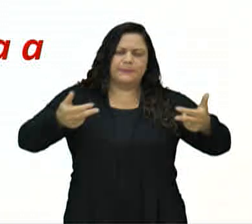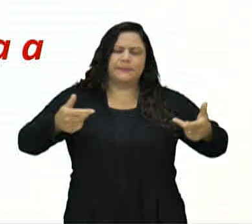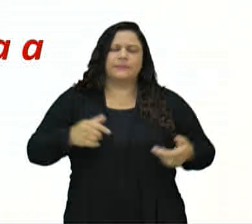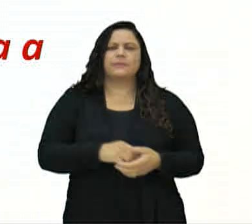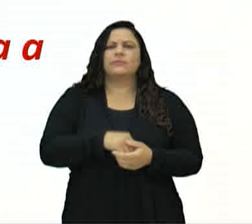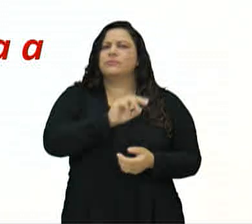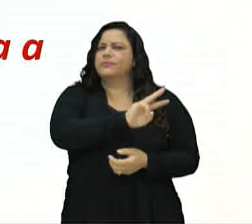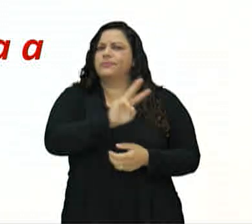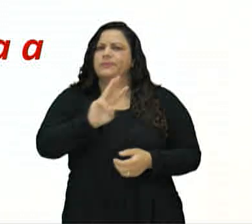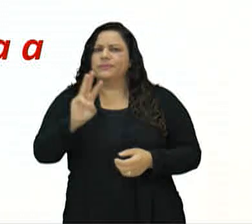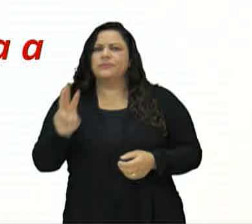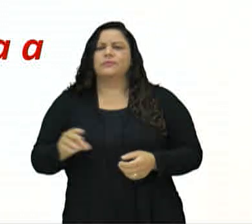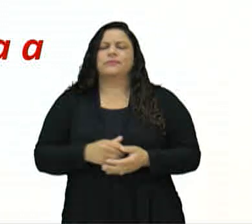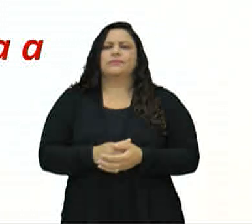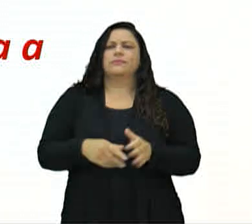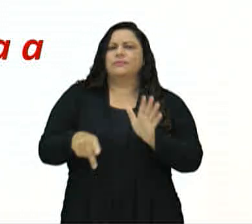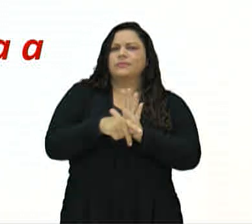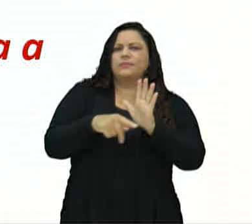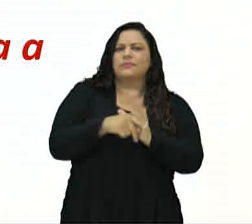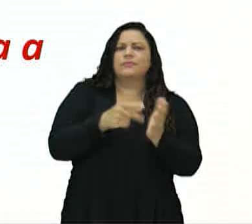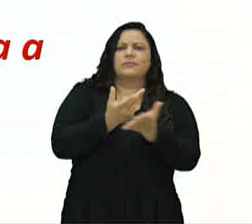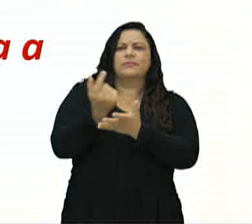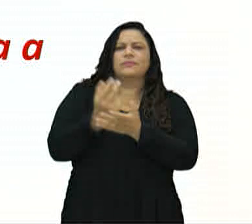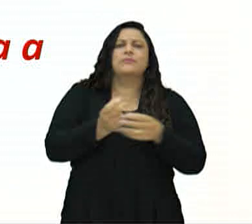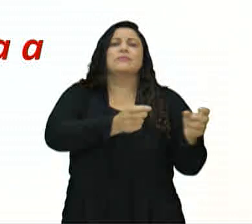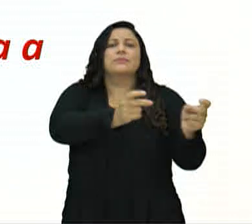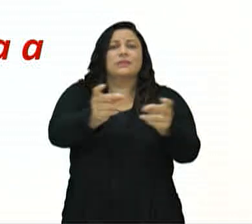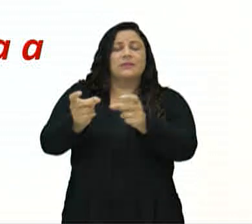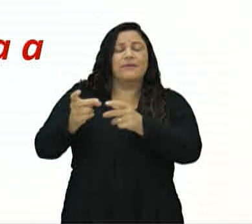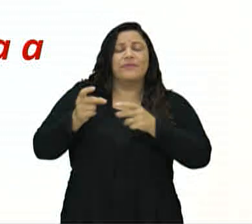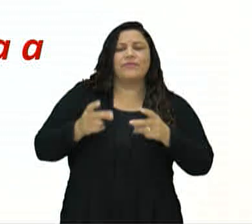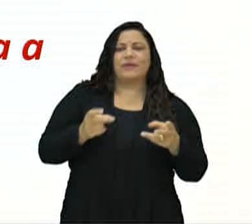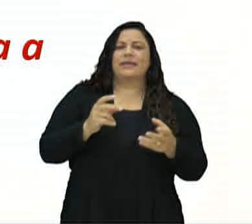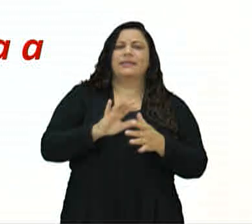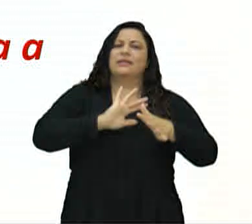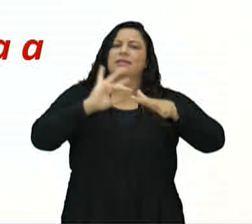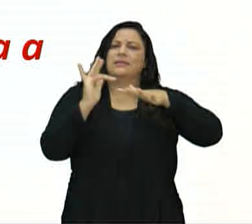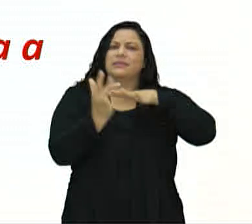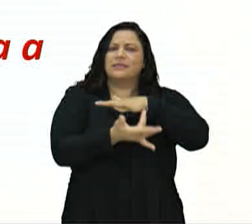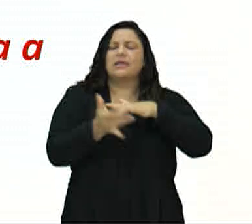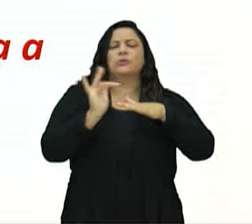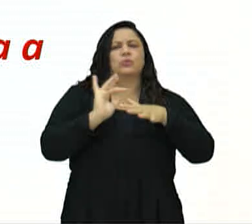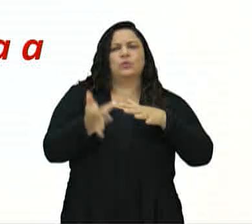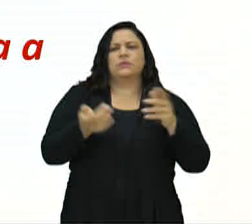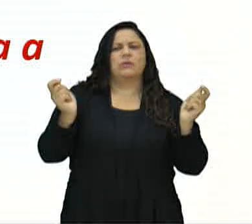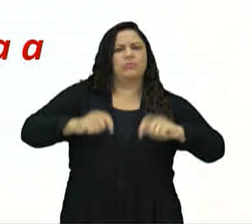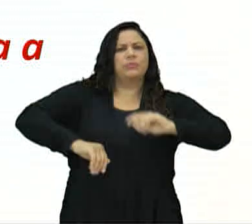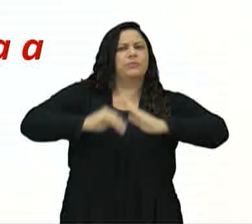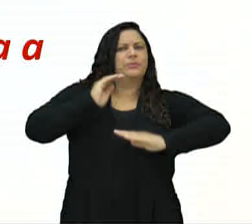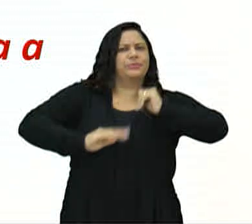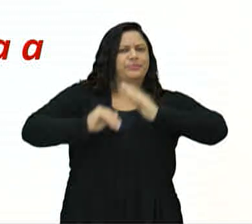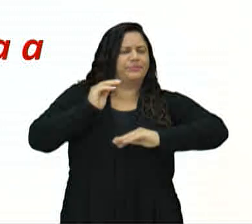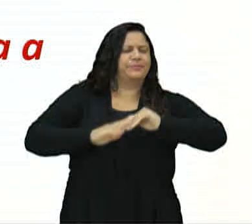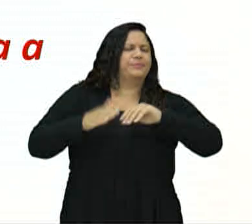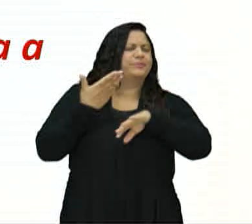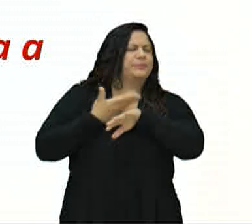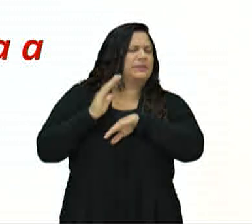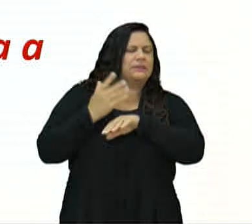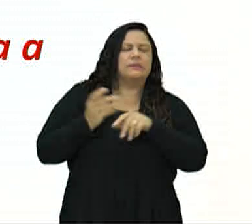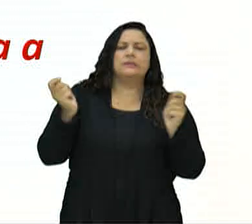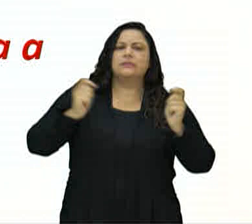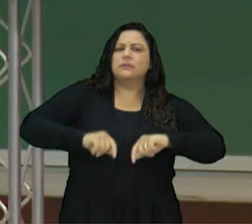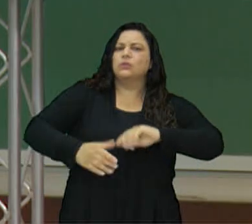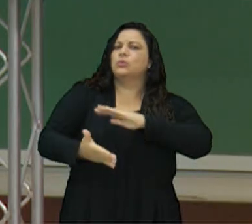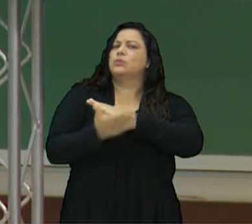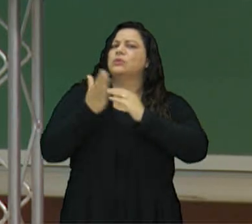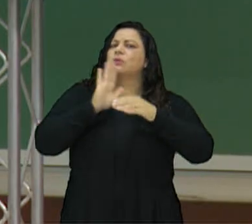em compra e venda e também as redes sociais que de maneira prática nos ajuda a comprar e vender.